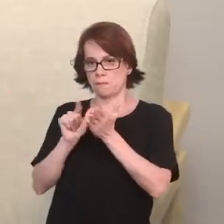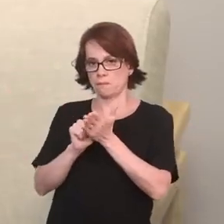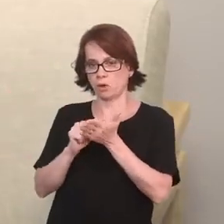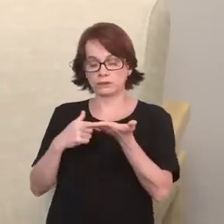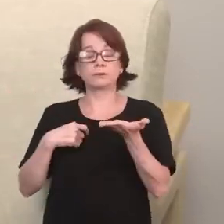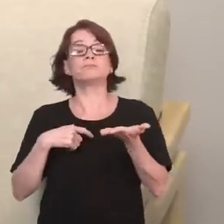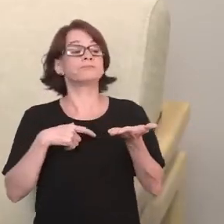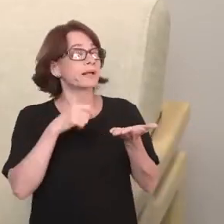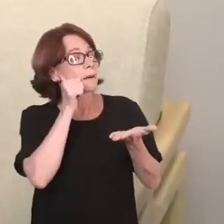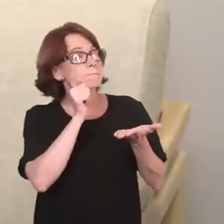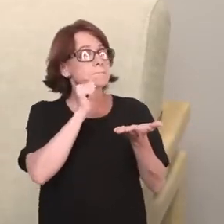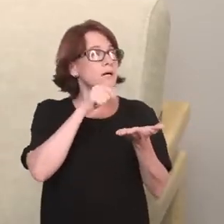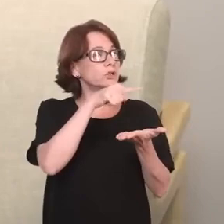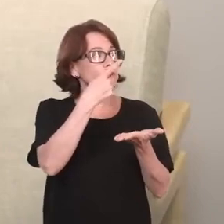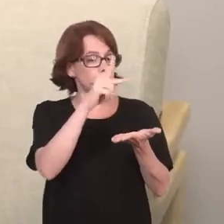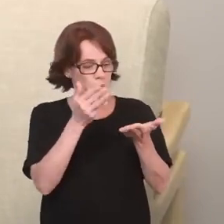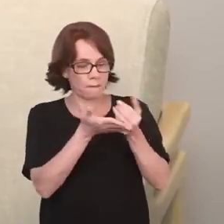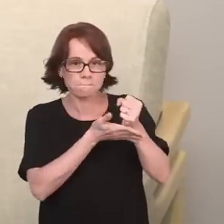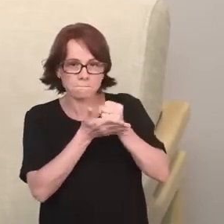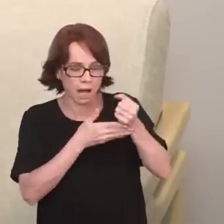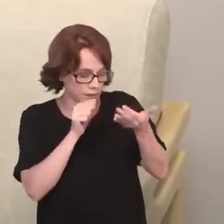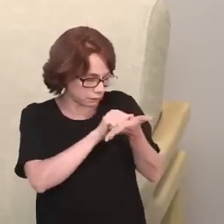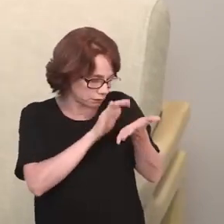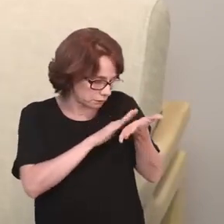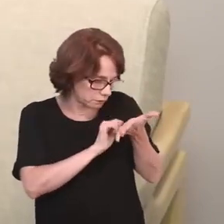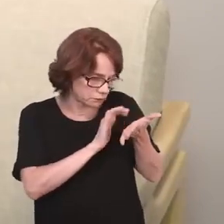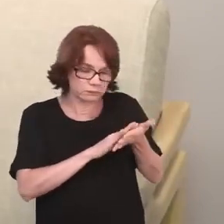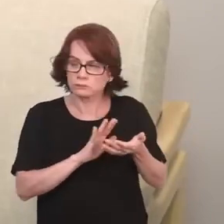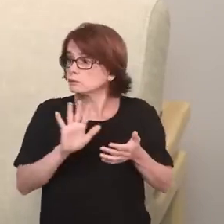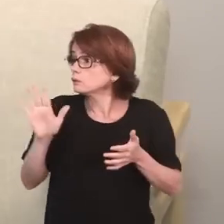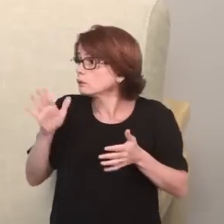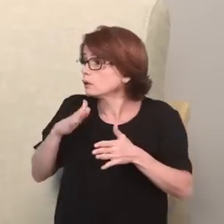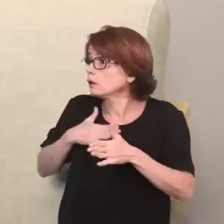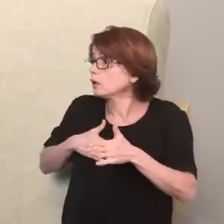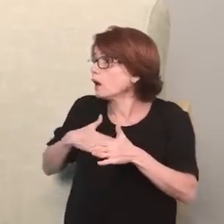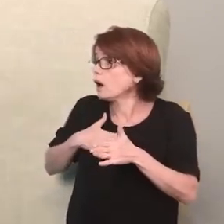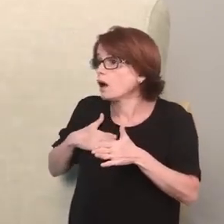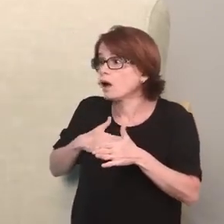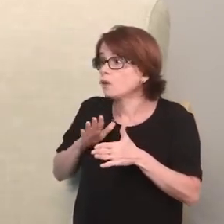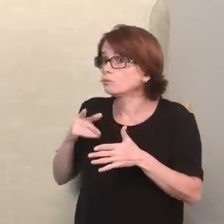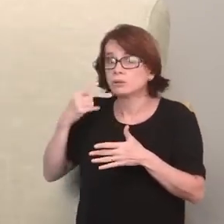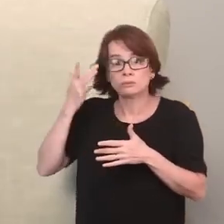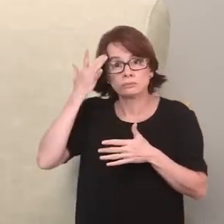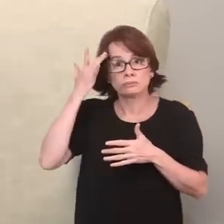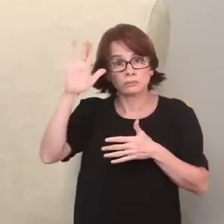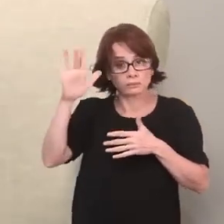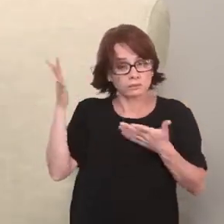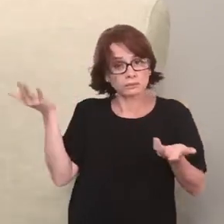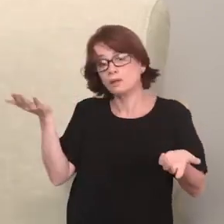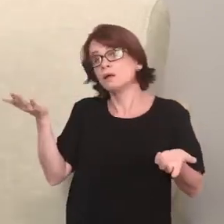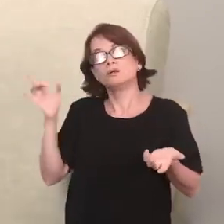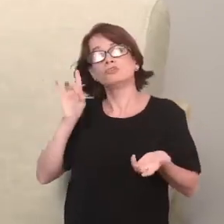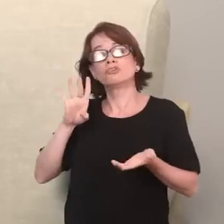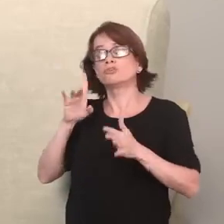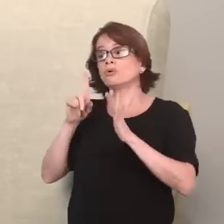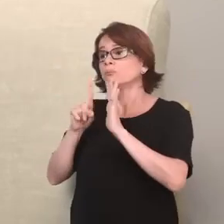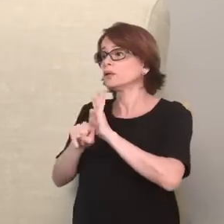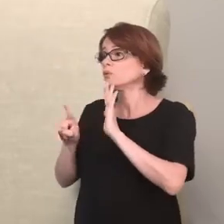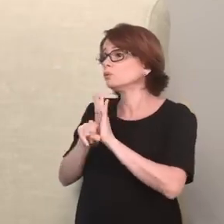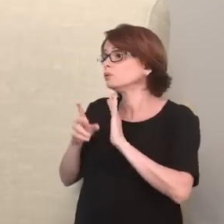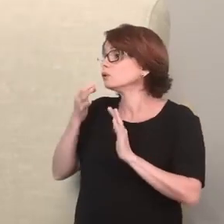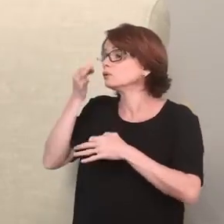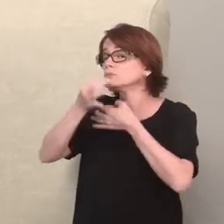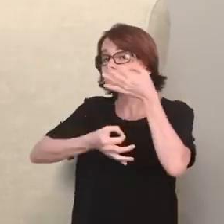Tá, mãe, e aí, então vem cá, quais são as suas bases? Onde que você... Aí eu falei, para, filho, calma, que base? Eu sei tô lá só de perguntando. Eu só